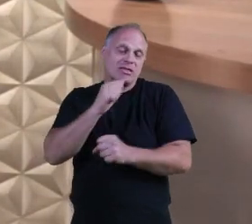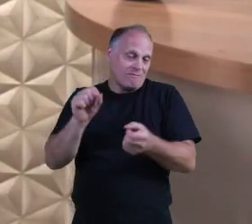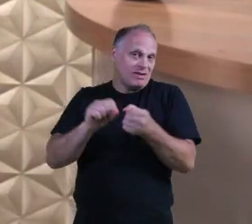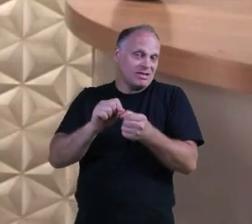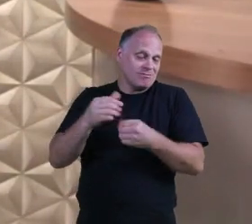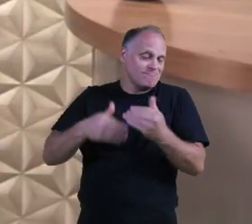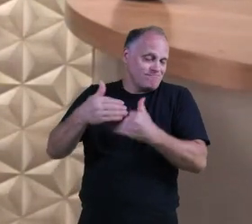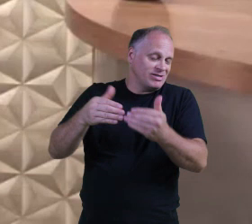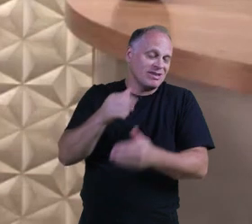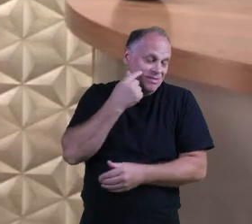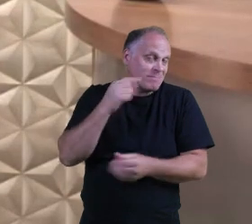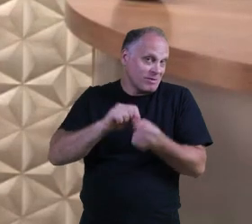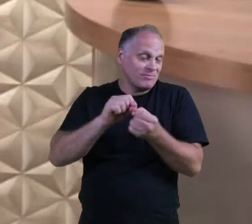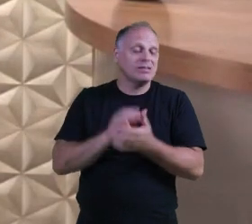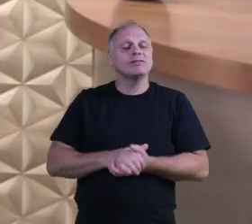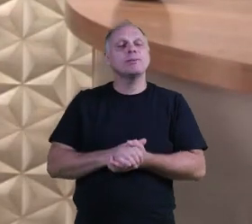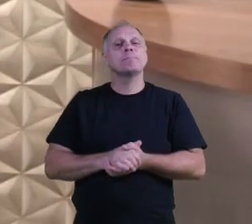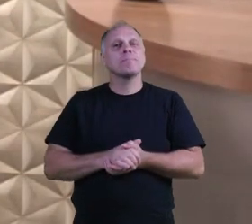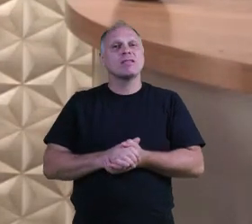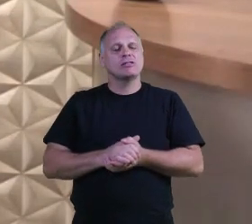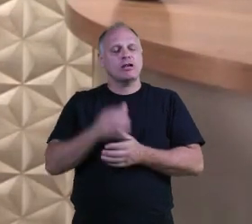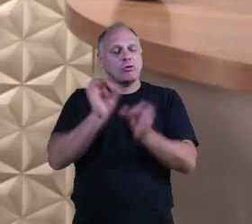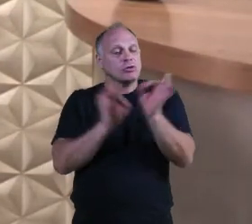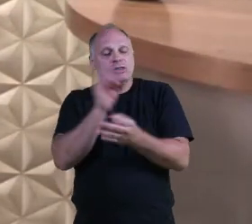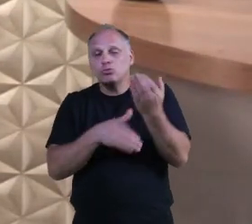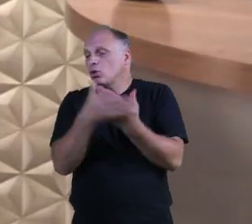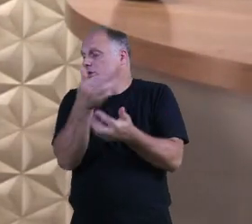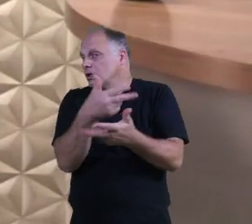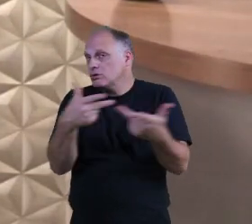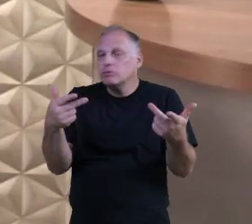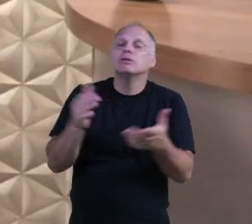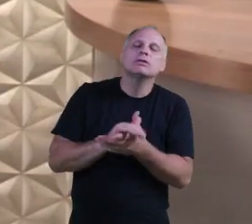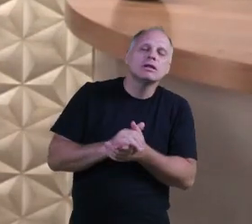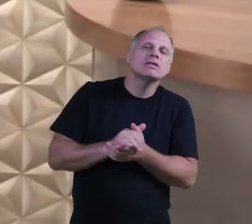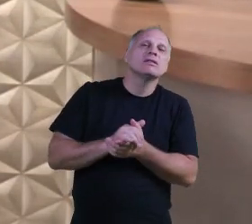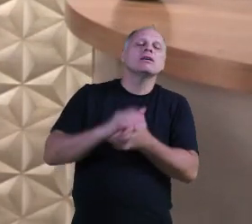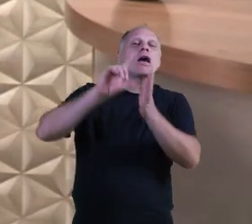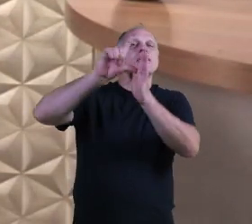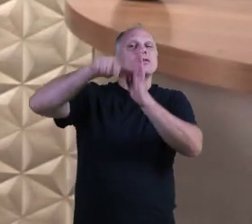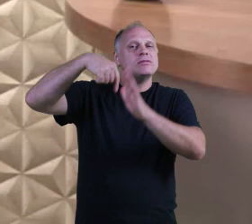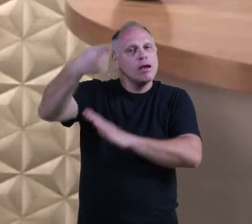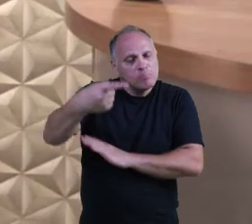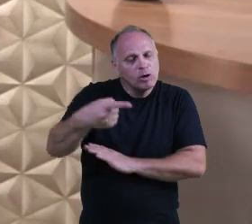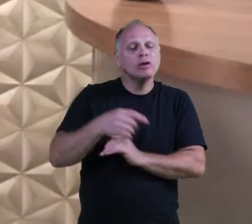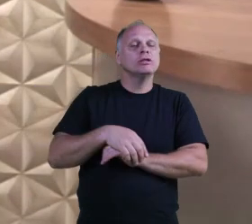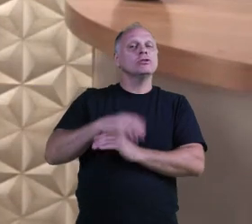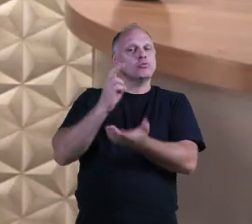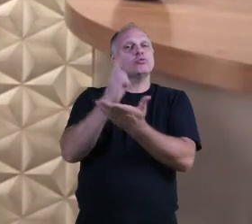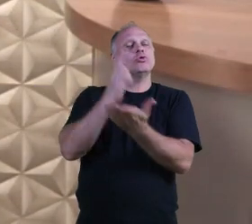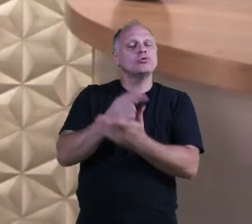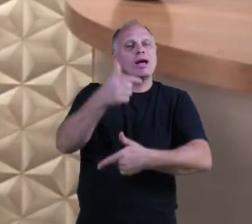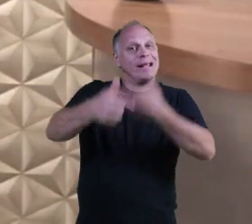boteco, fazer um bloco do boteco, né, onde eu já tenho uma das meninas tá aqui que vai se apresentar depois, a